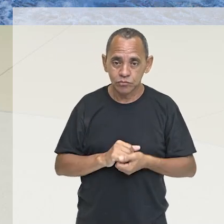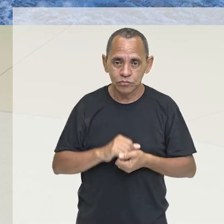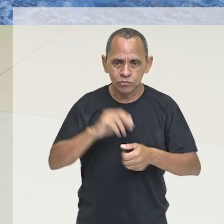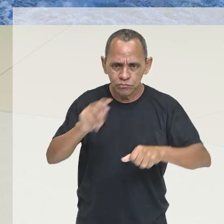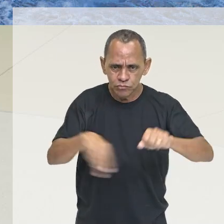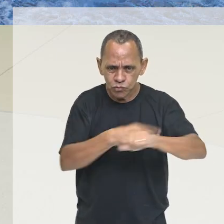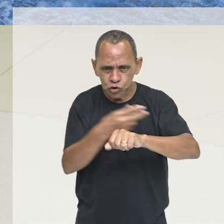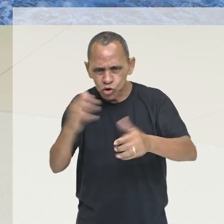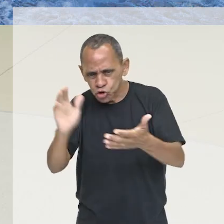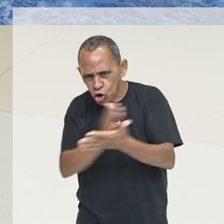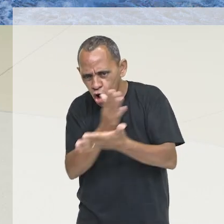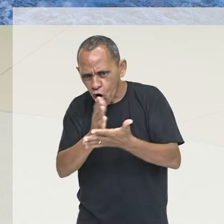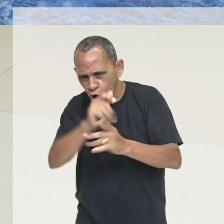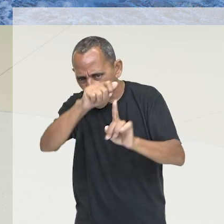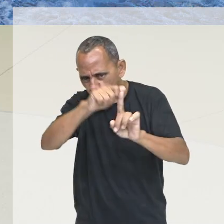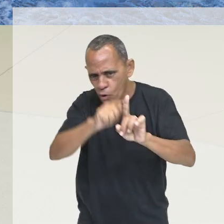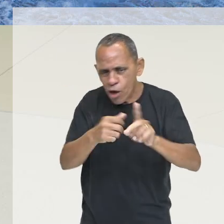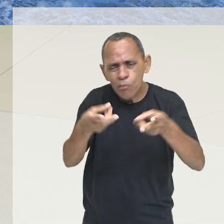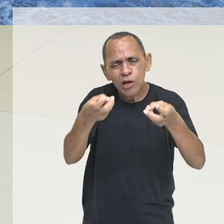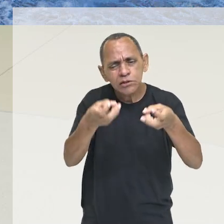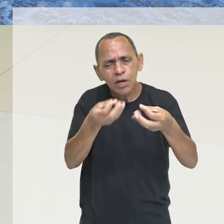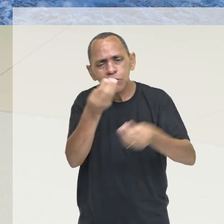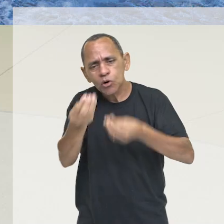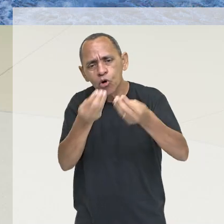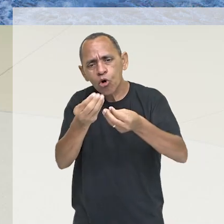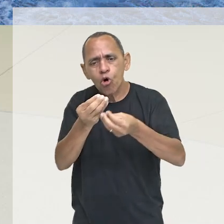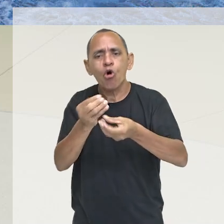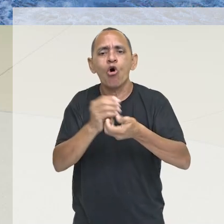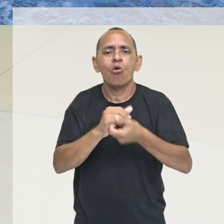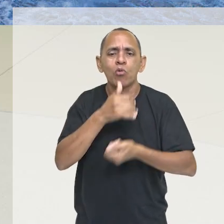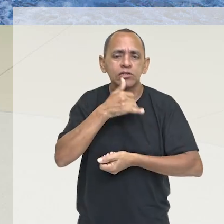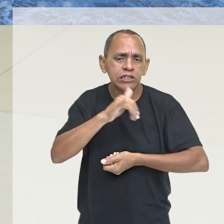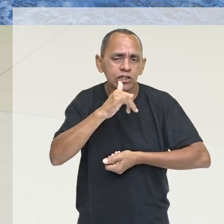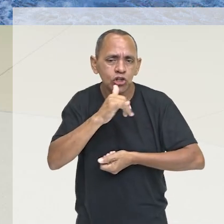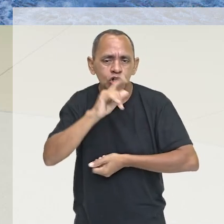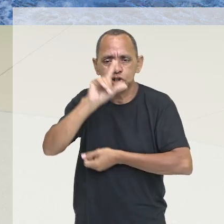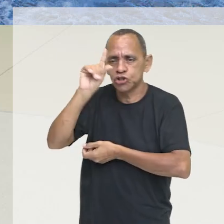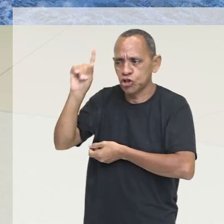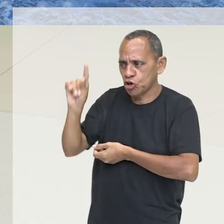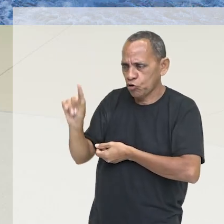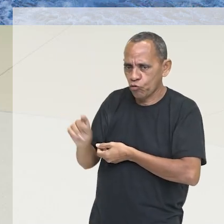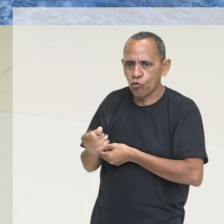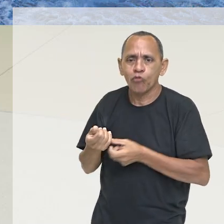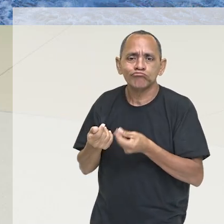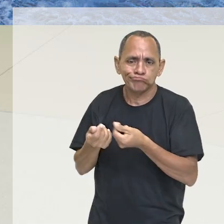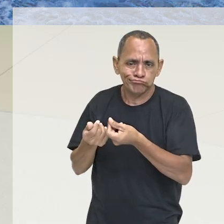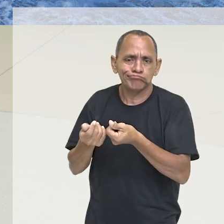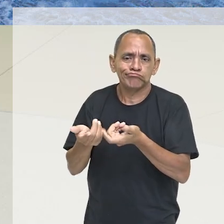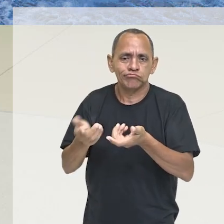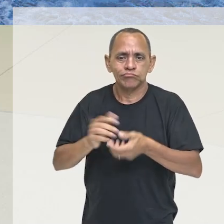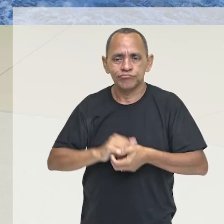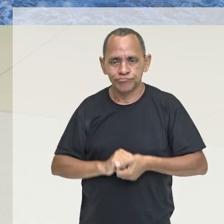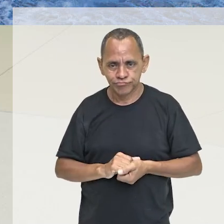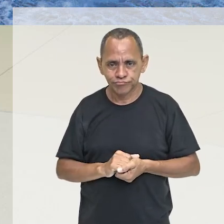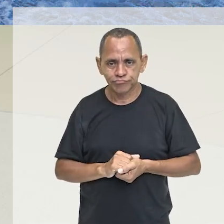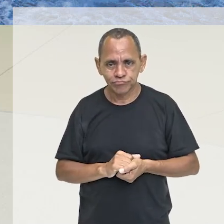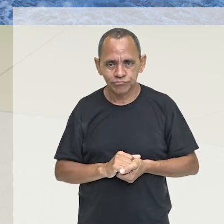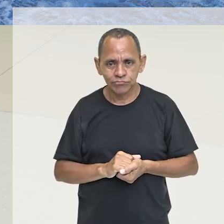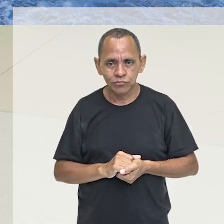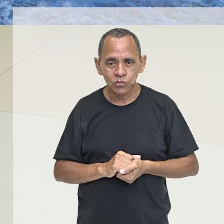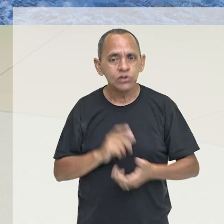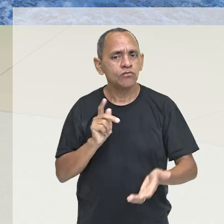percebe como essa energia vai ser mais barata. Ela é muito alta, porém, de uma vez